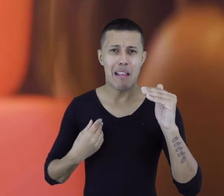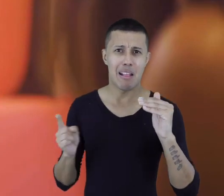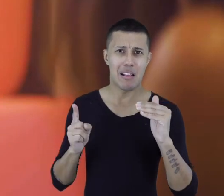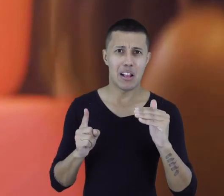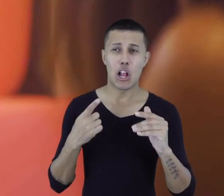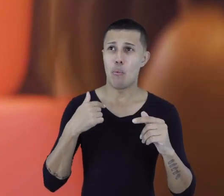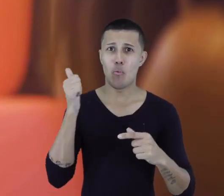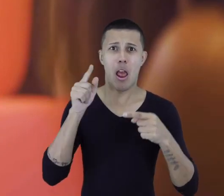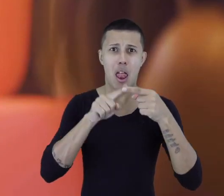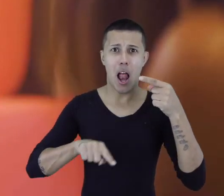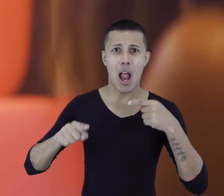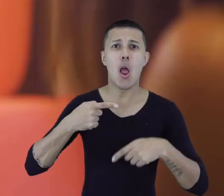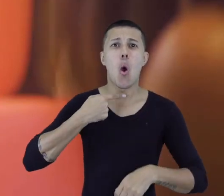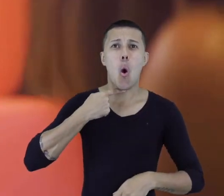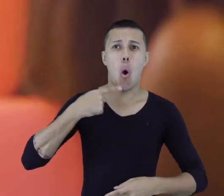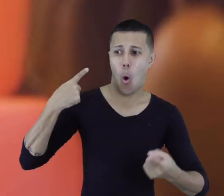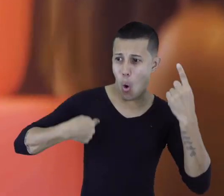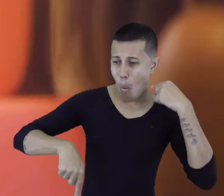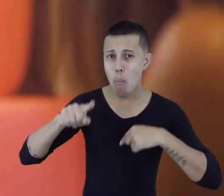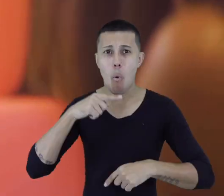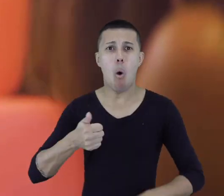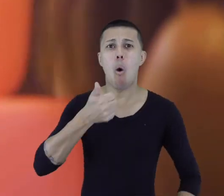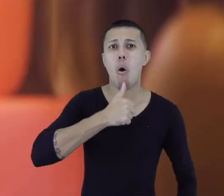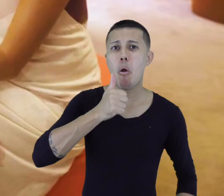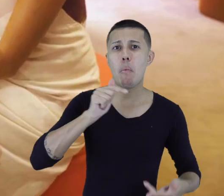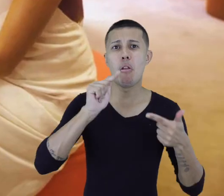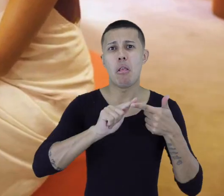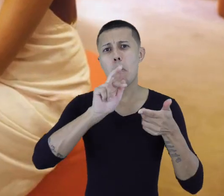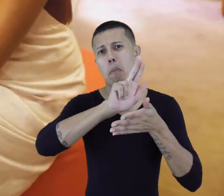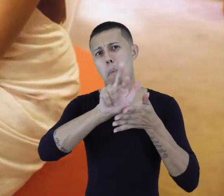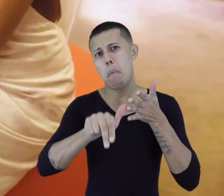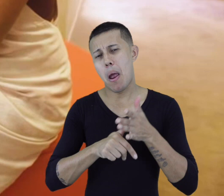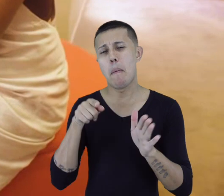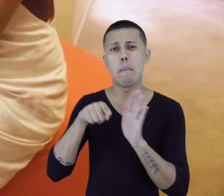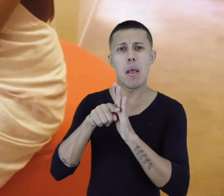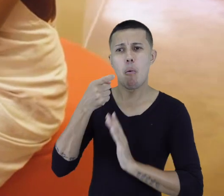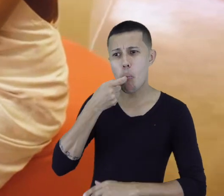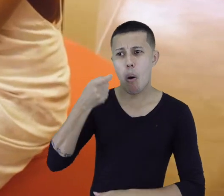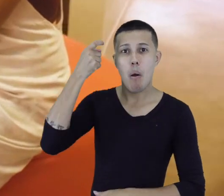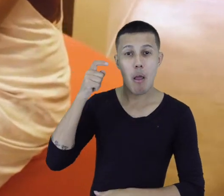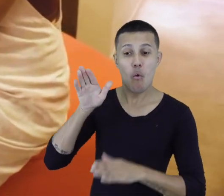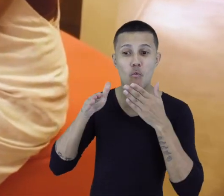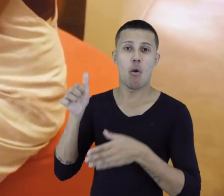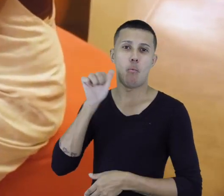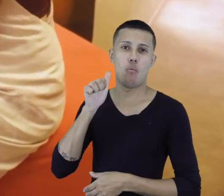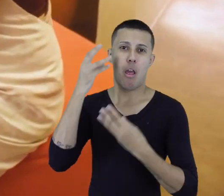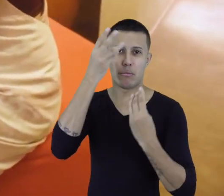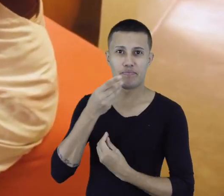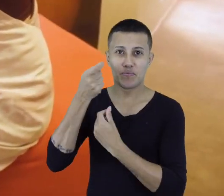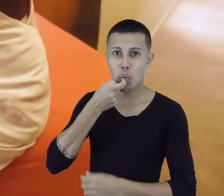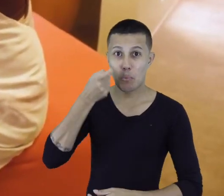somos cíclicas, tem hormônio, tem menstruação, tem uma série de coisas nesse caminho. Os últimos estudos em torno da sexualidade feminina são